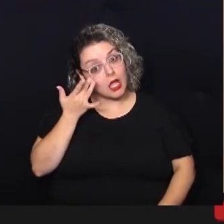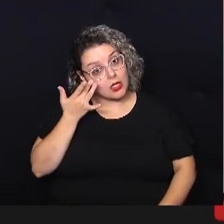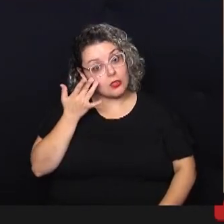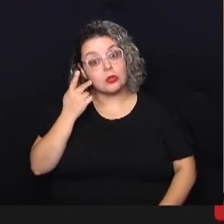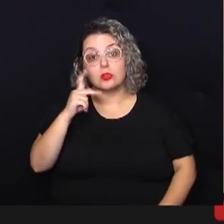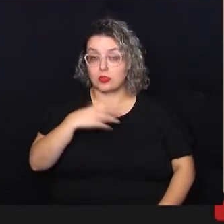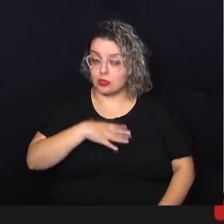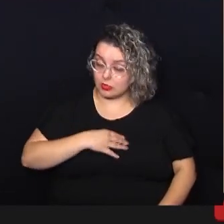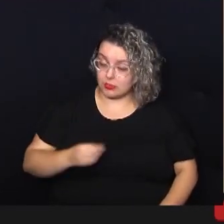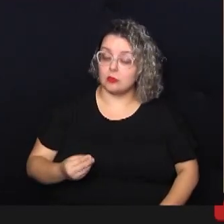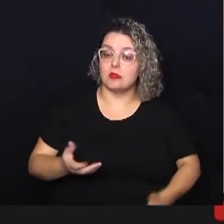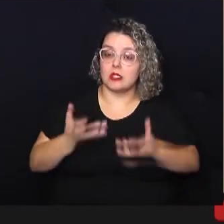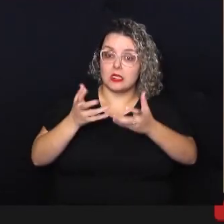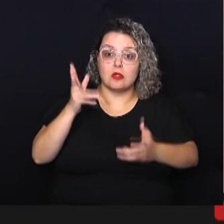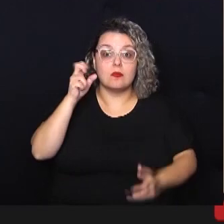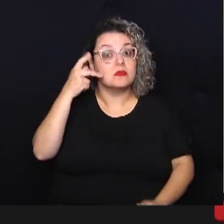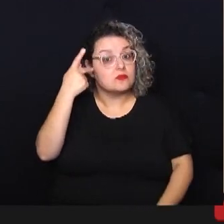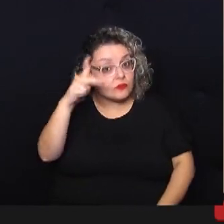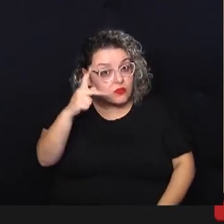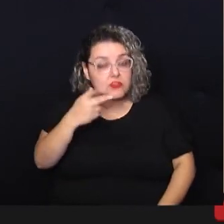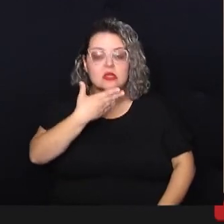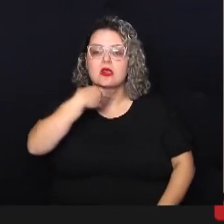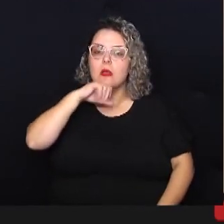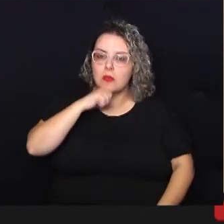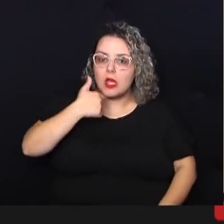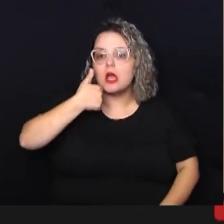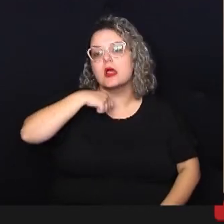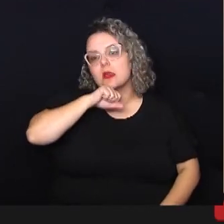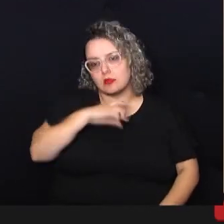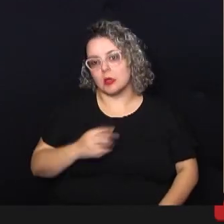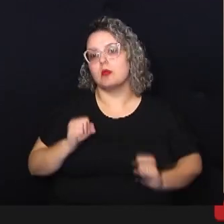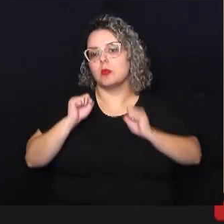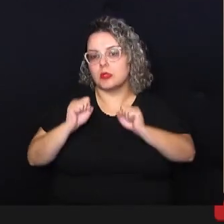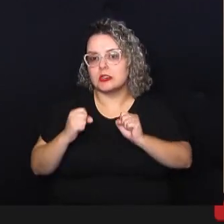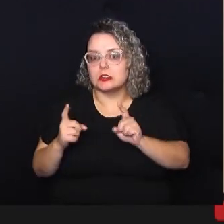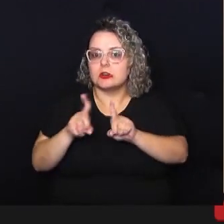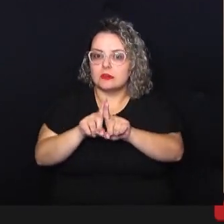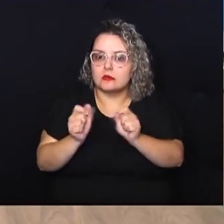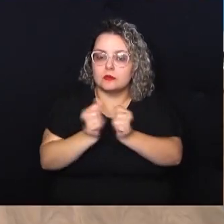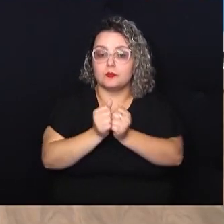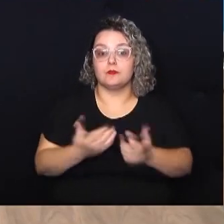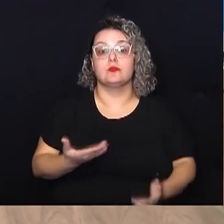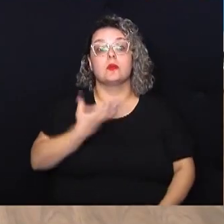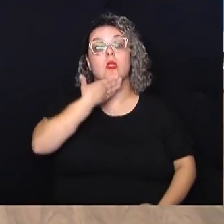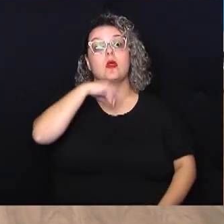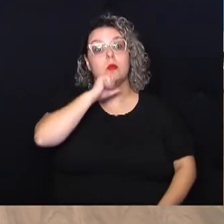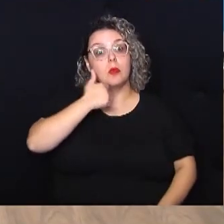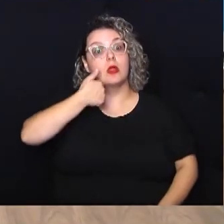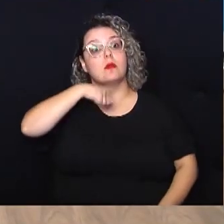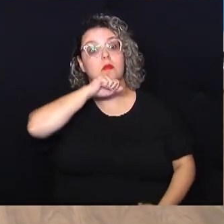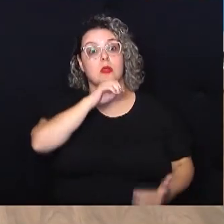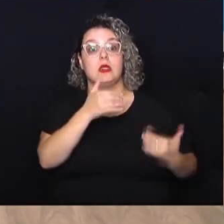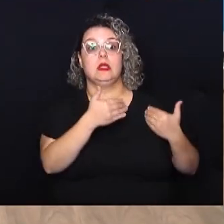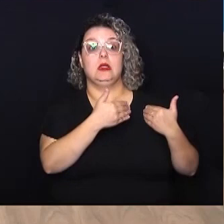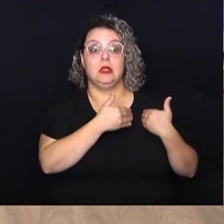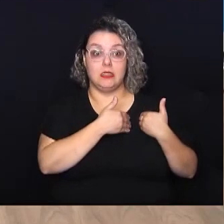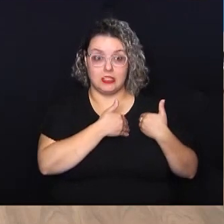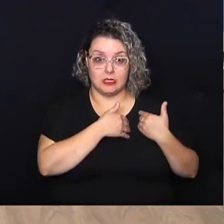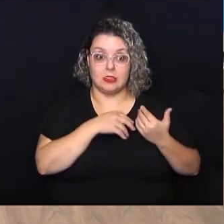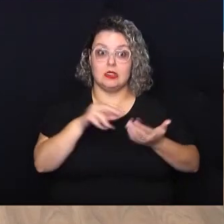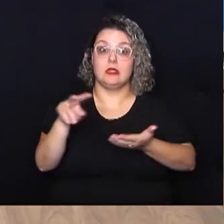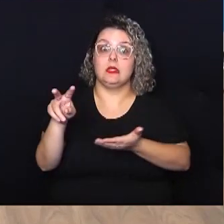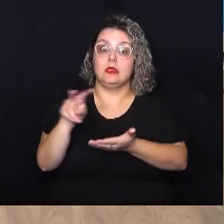vai querer ouvir de você, vai querer saber que pode contar com você. Então, pais irresponsáveis,